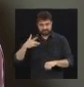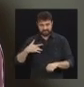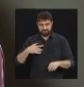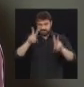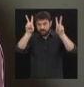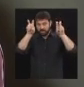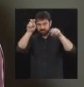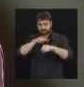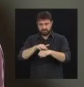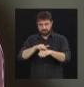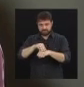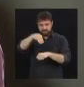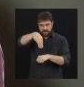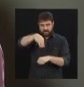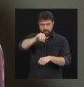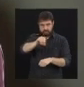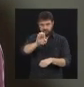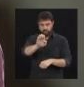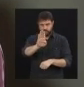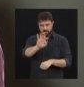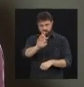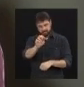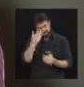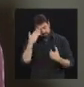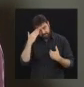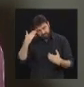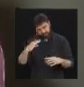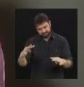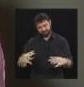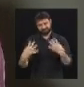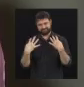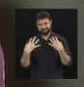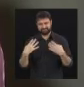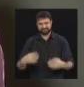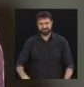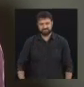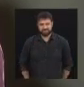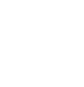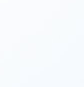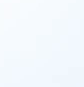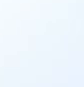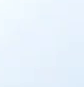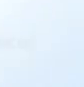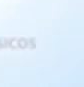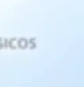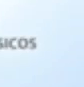Momento Saúde sobre a Síndrome de Moebius. Obrigada por ter ficado com a gente.